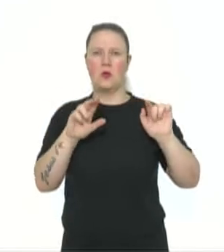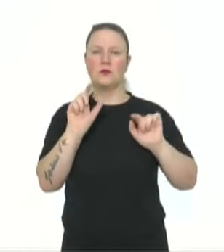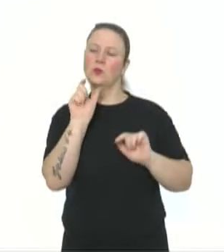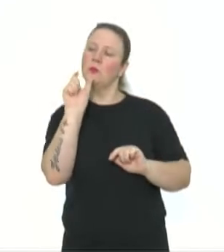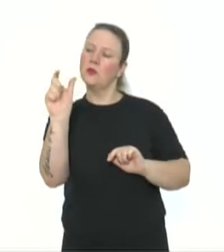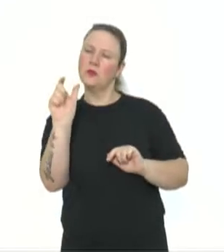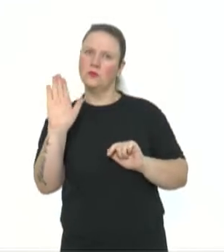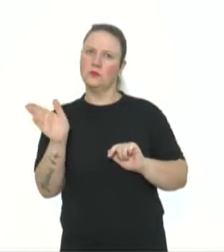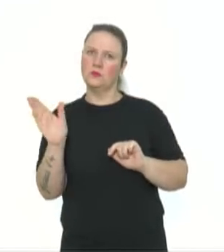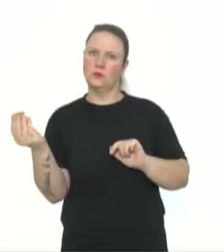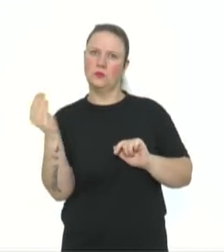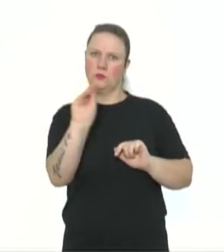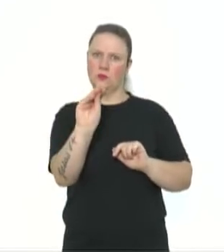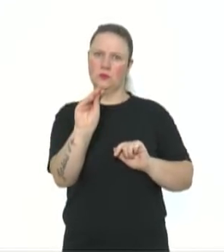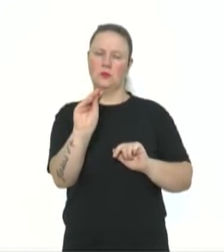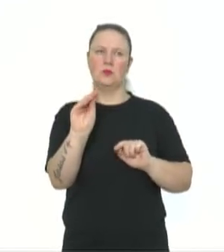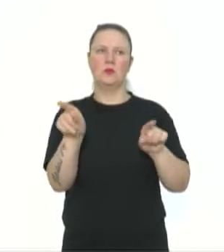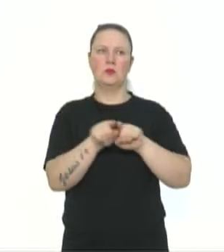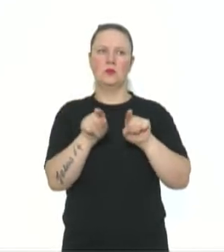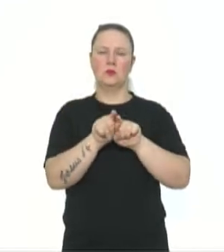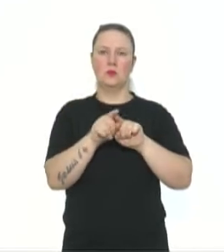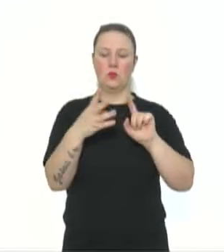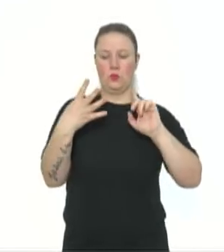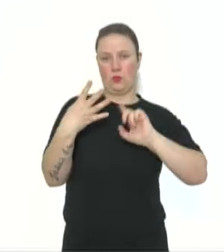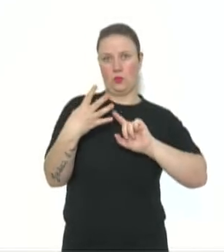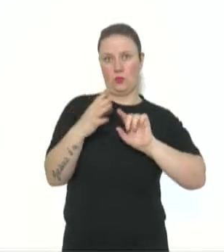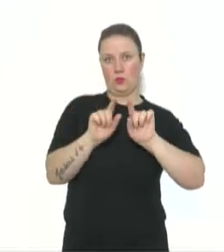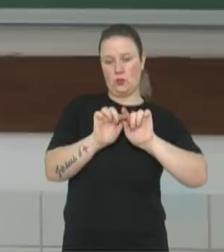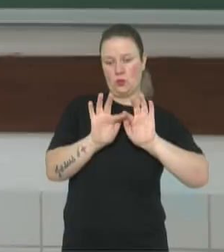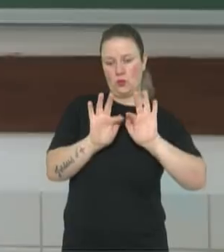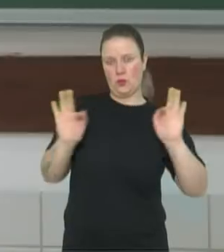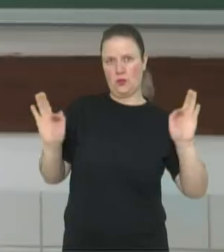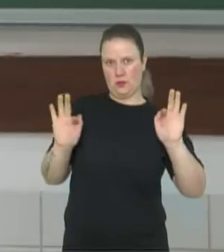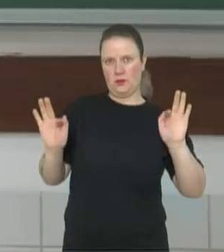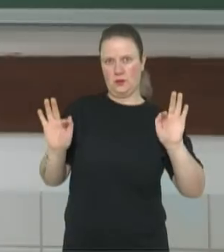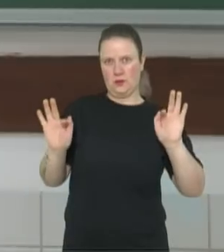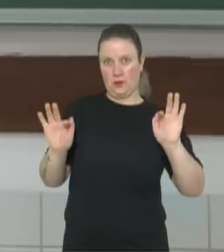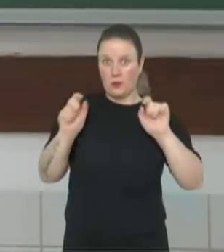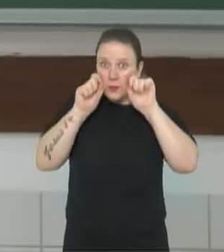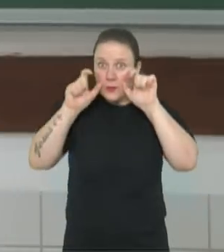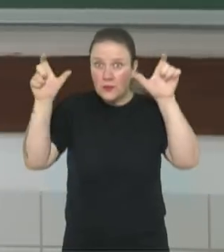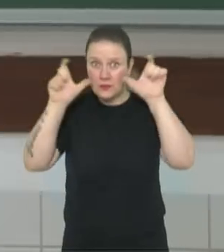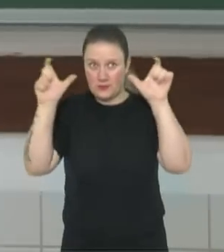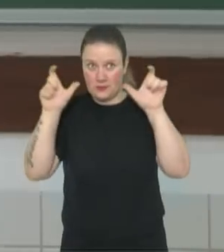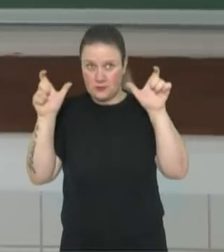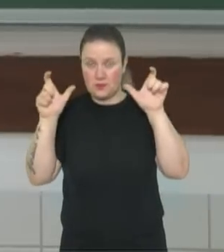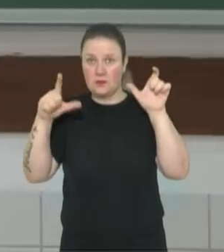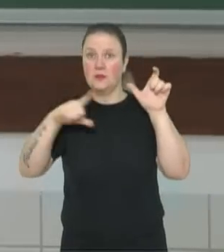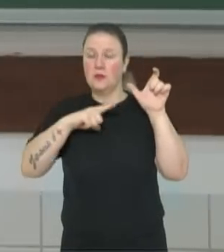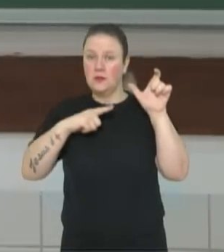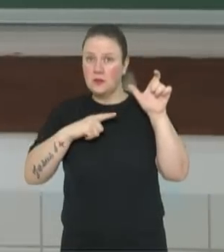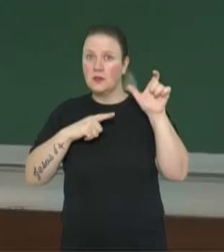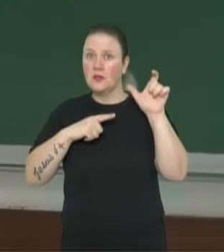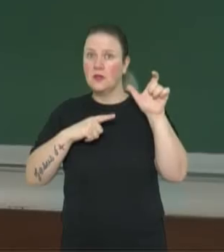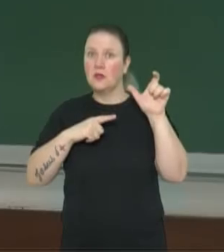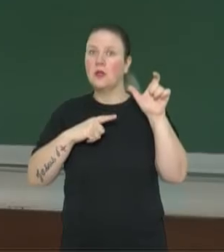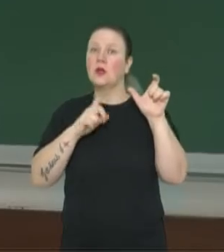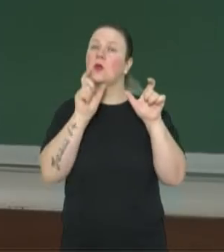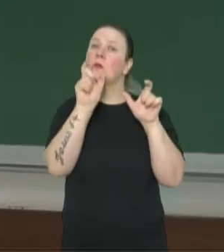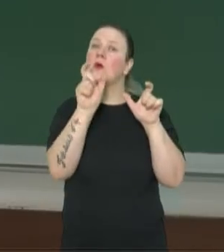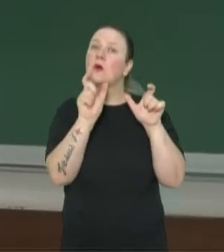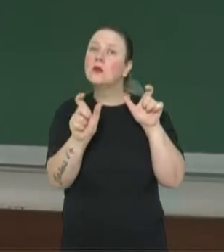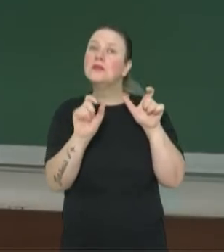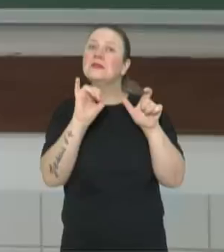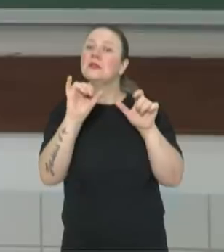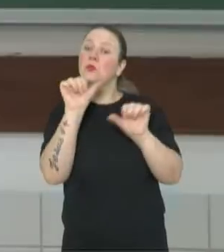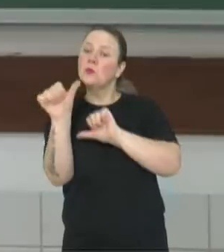ali. Outside when it is. Então, completa. Presta atenção. Algumas palavras não têm sentido se você